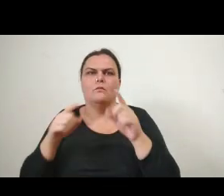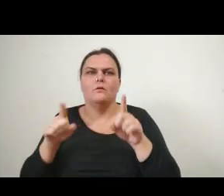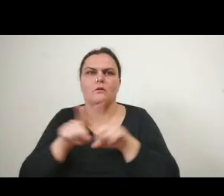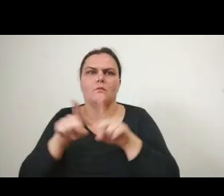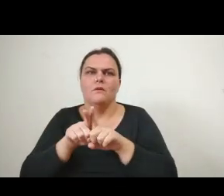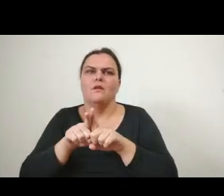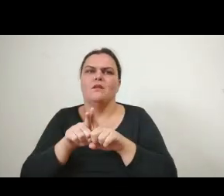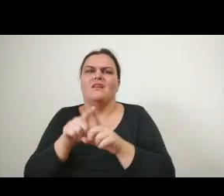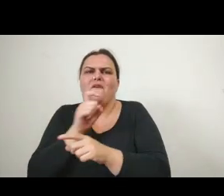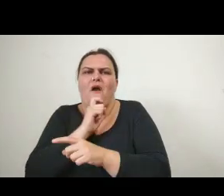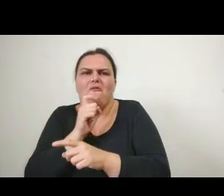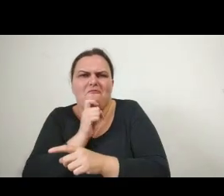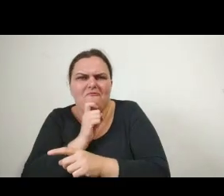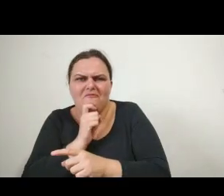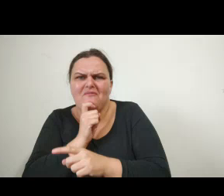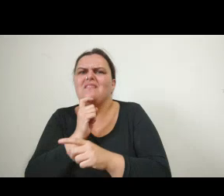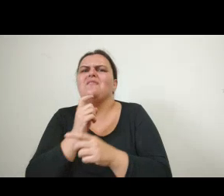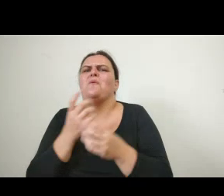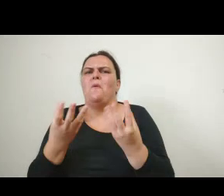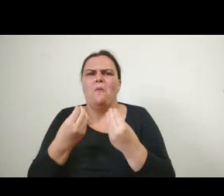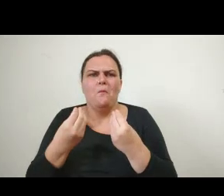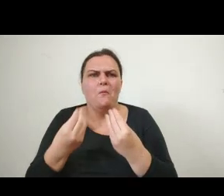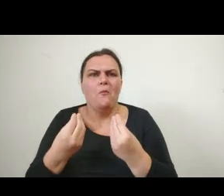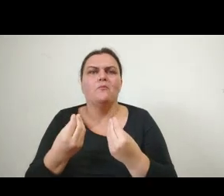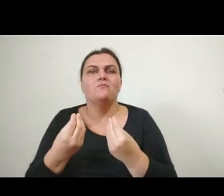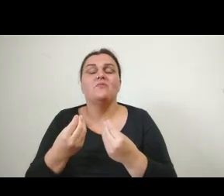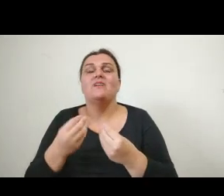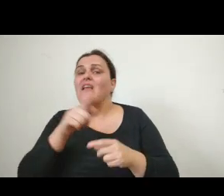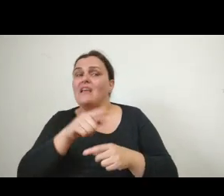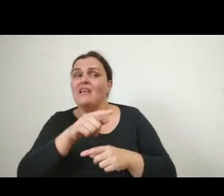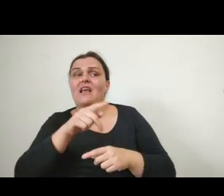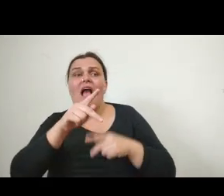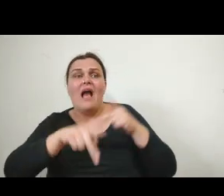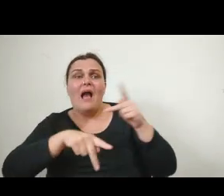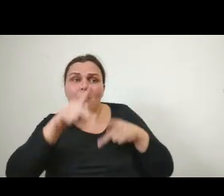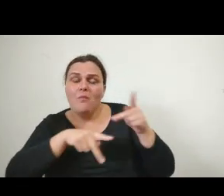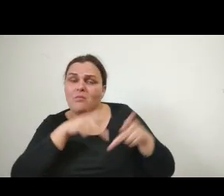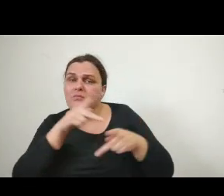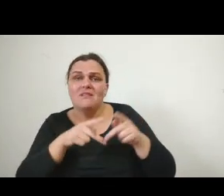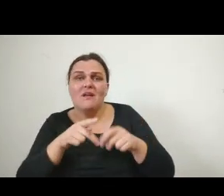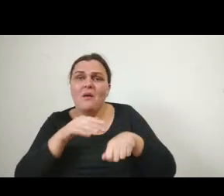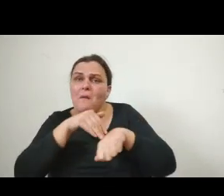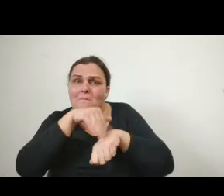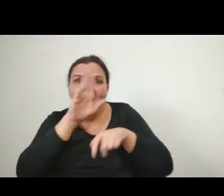né, as pessoas mais pobres, pessoas mais vulneráveis.